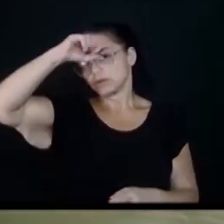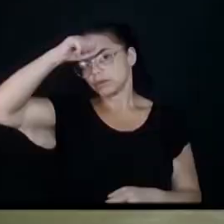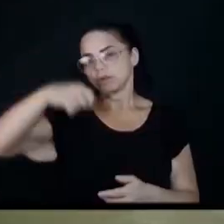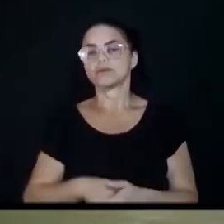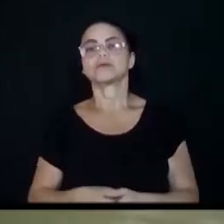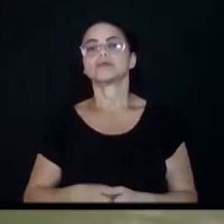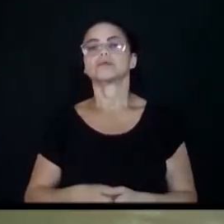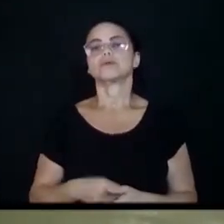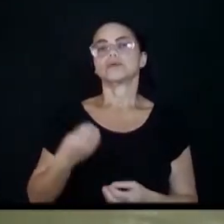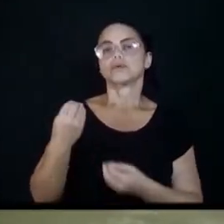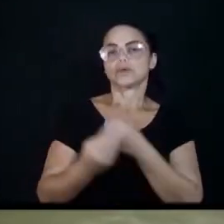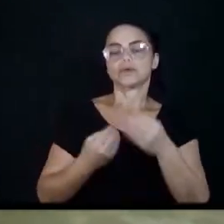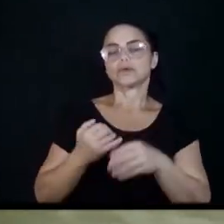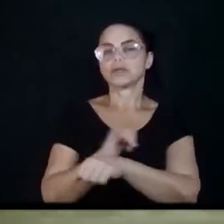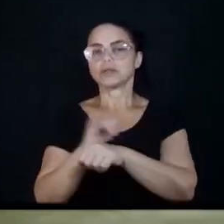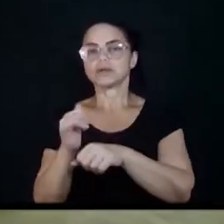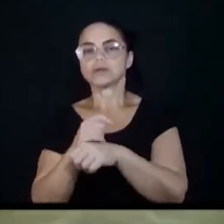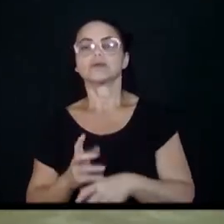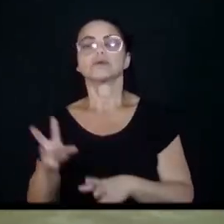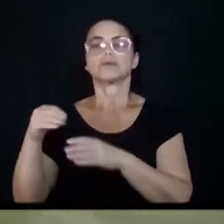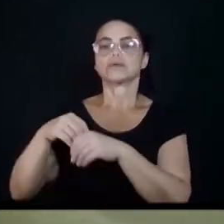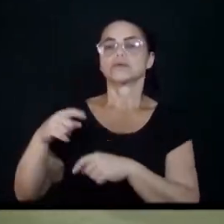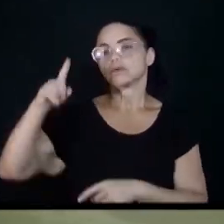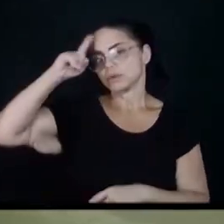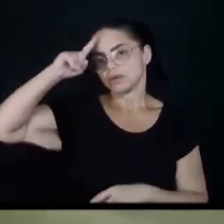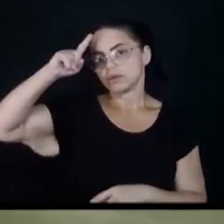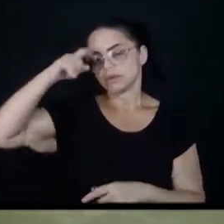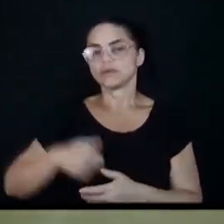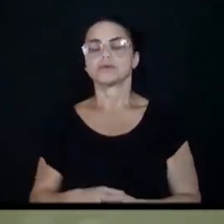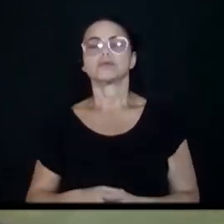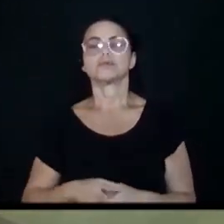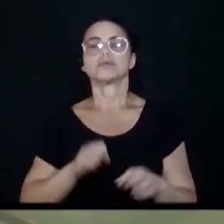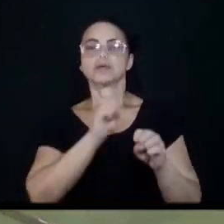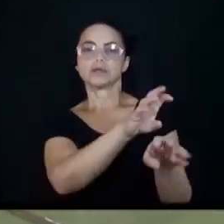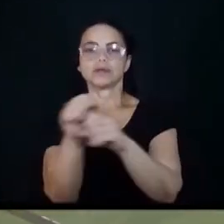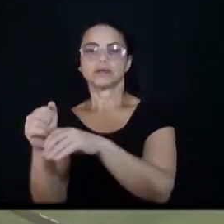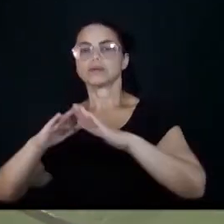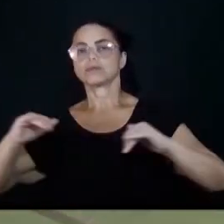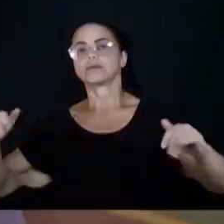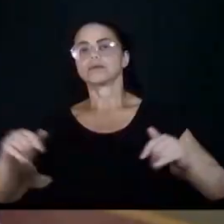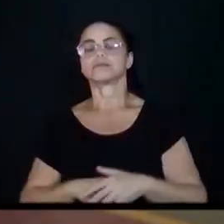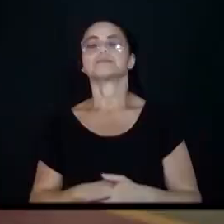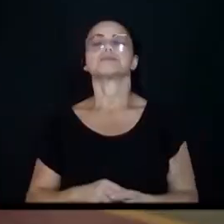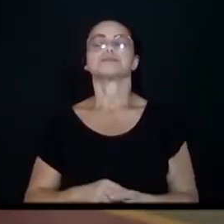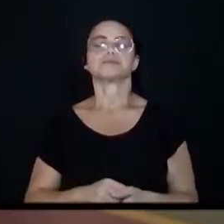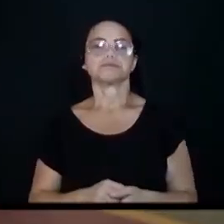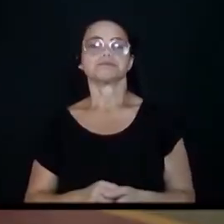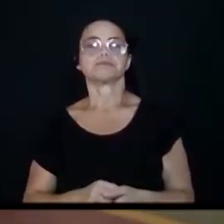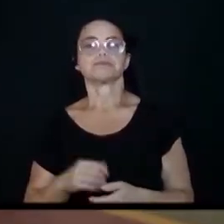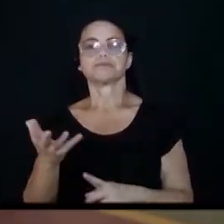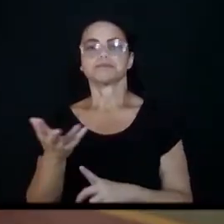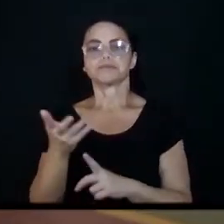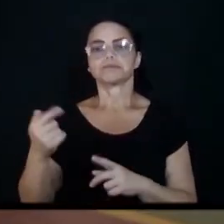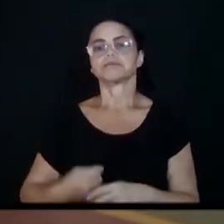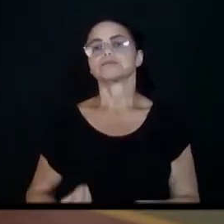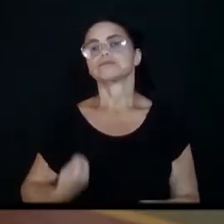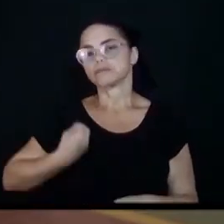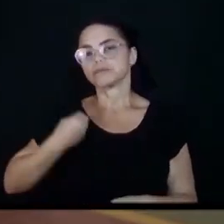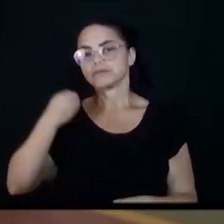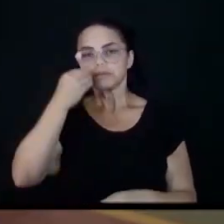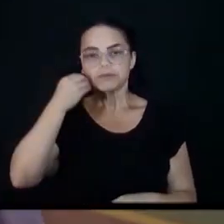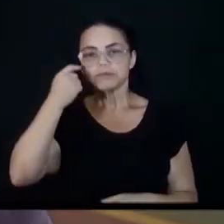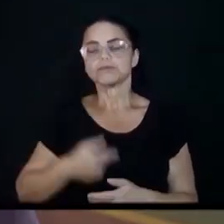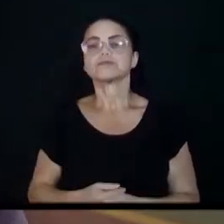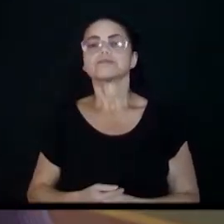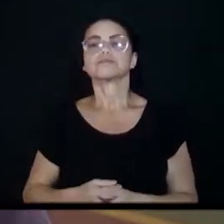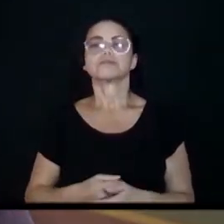aí fui trazendo para o meu dia a dia, trazendo para a arte e educação também, né? Podendo vivenciar essa atividade para